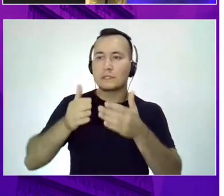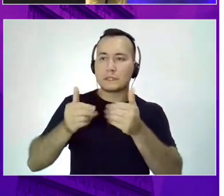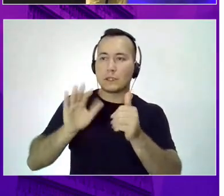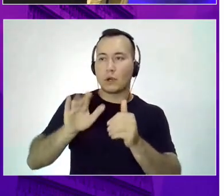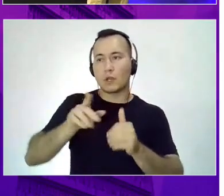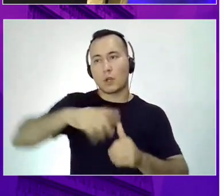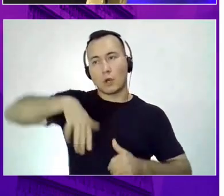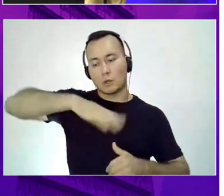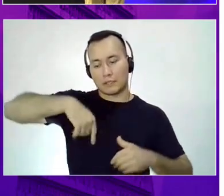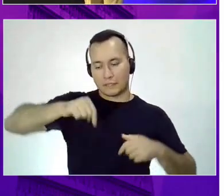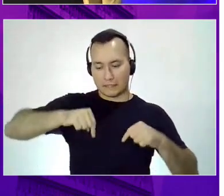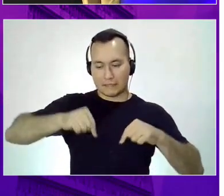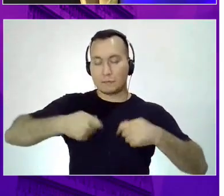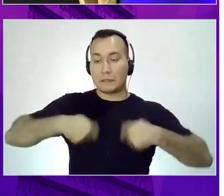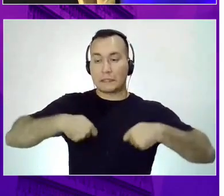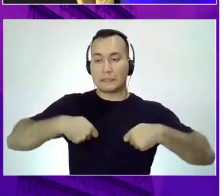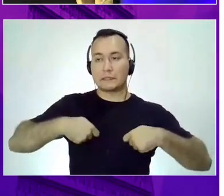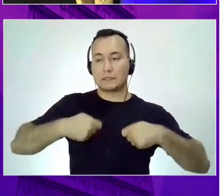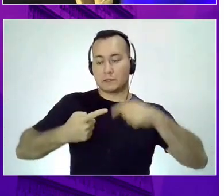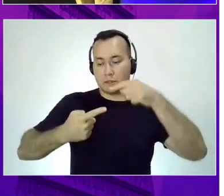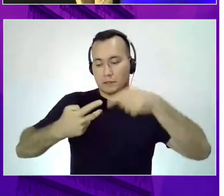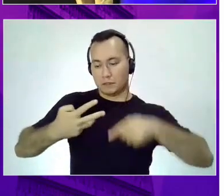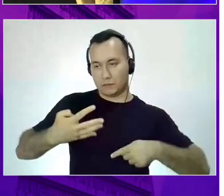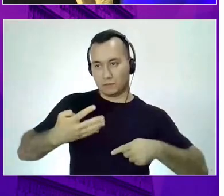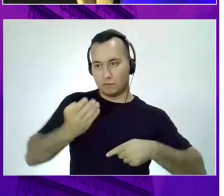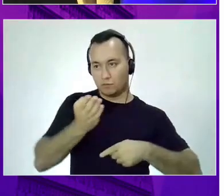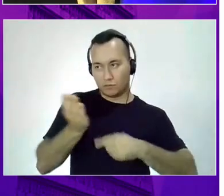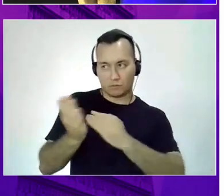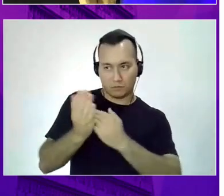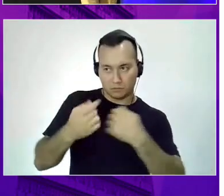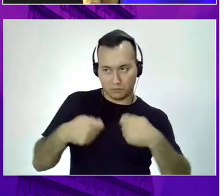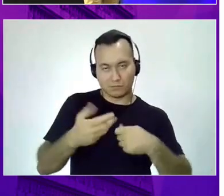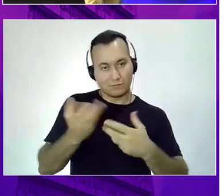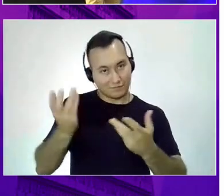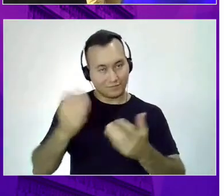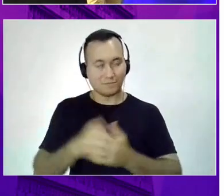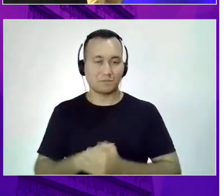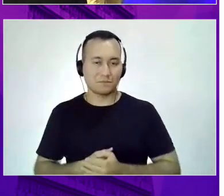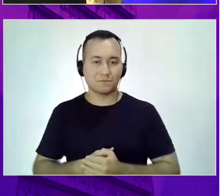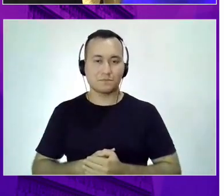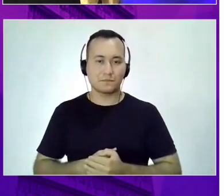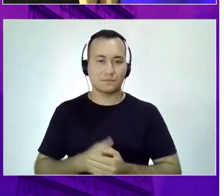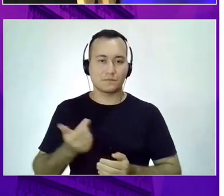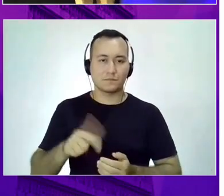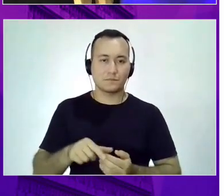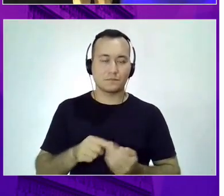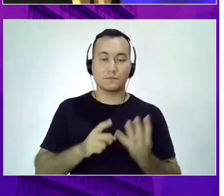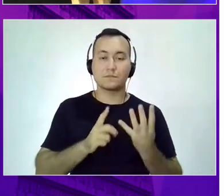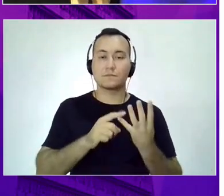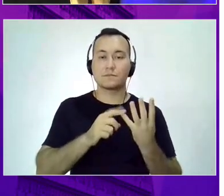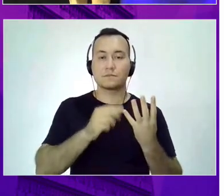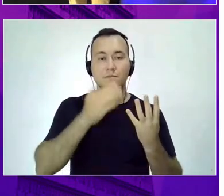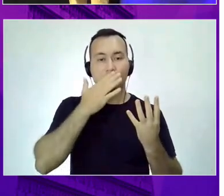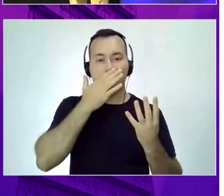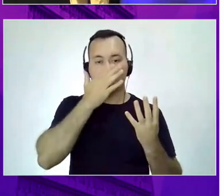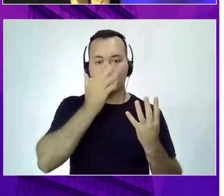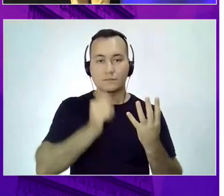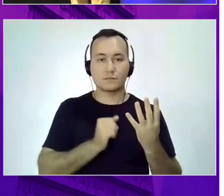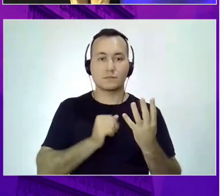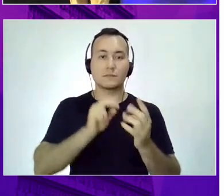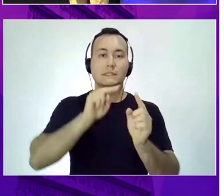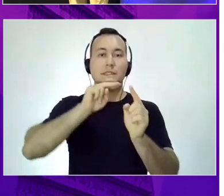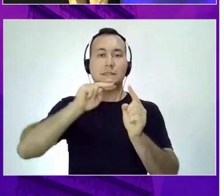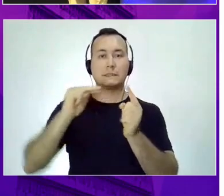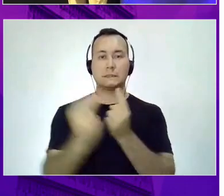falta de visão de negócio também, porque isso começou como uma funcionalidade simples, só que não se tinha visão do todo, né? Qual era a